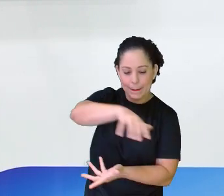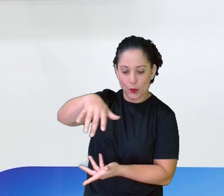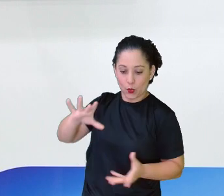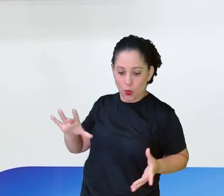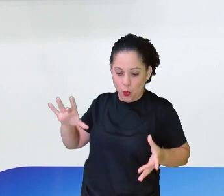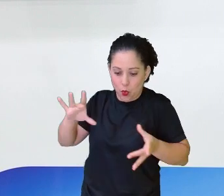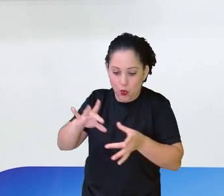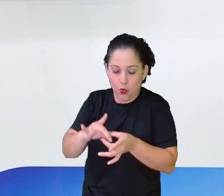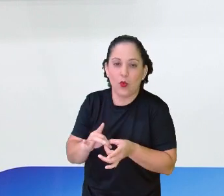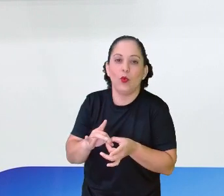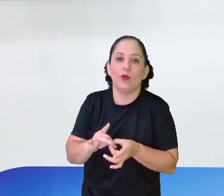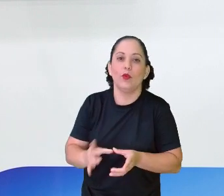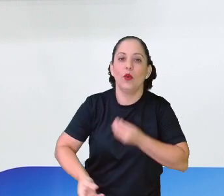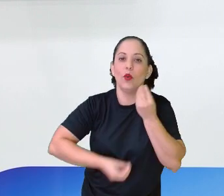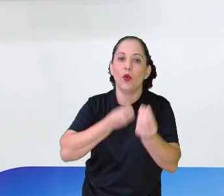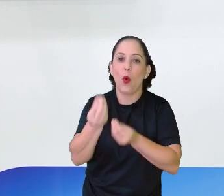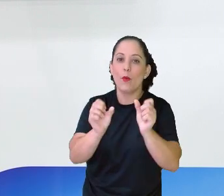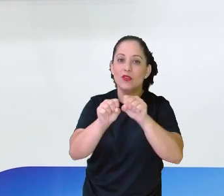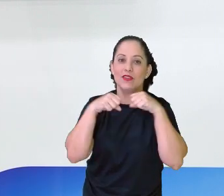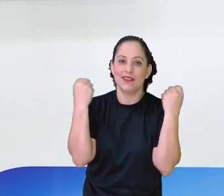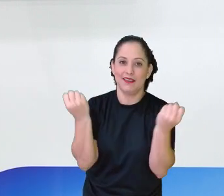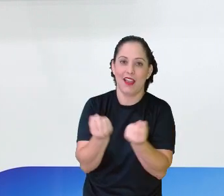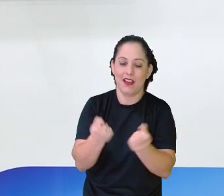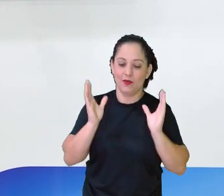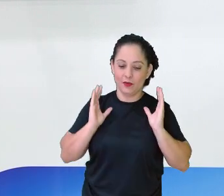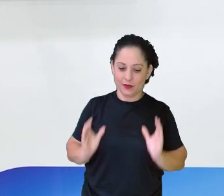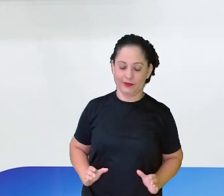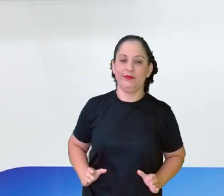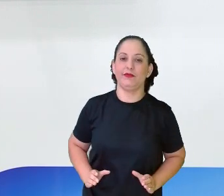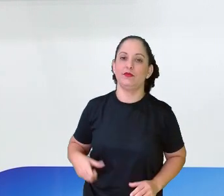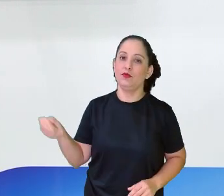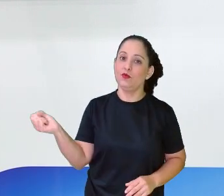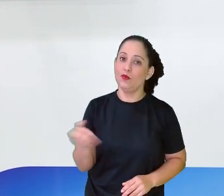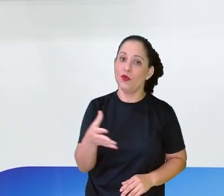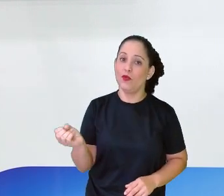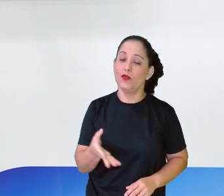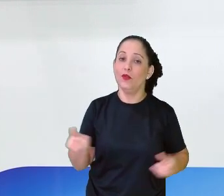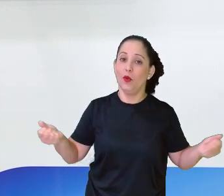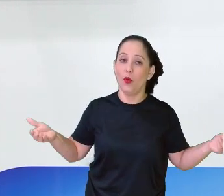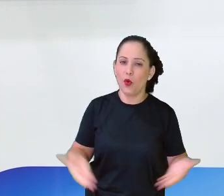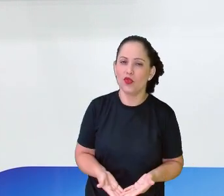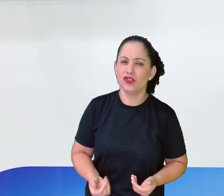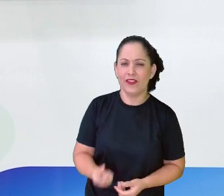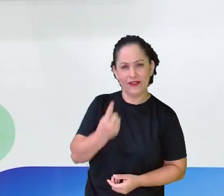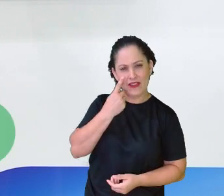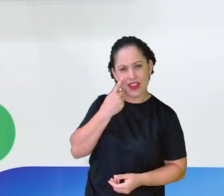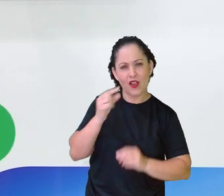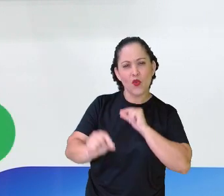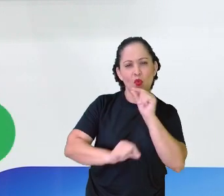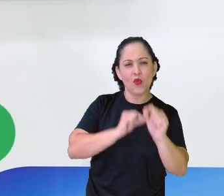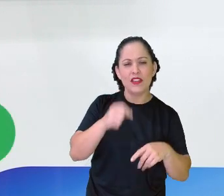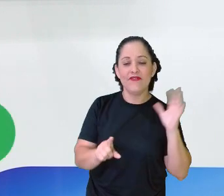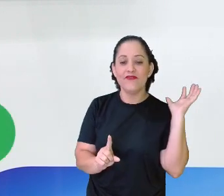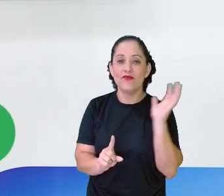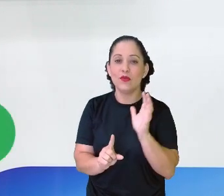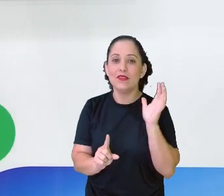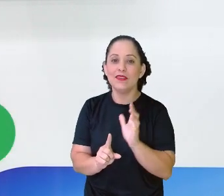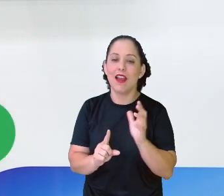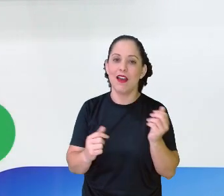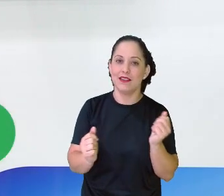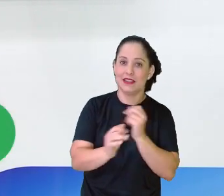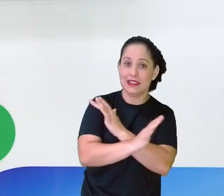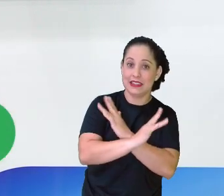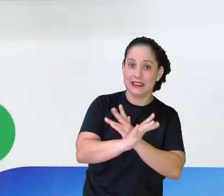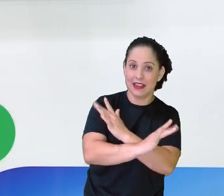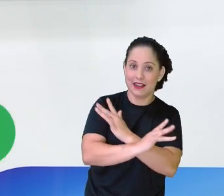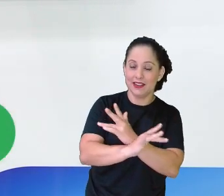vendo no comportamento da nossa sociedade, e hoje a gente vai ver um pouquinho como isso afeta também as nossas cidades. E eu trouxe muita